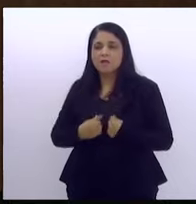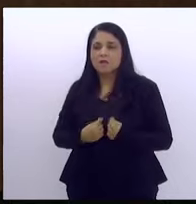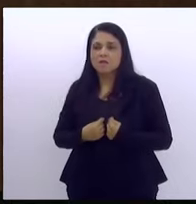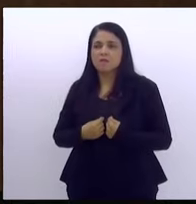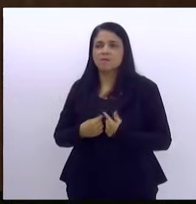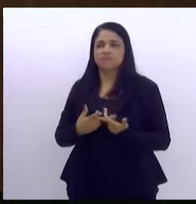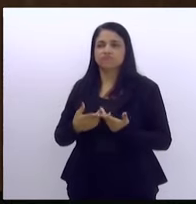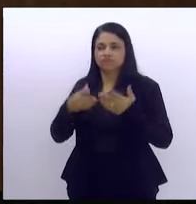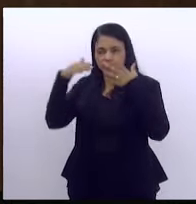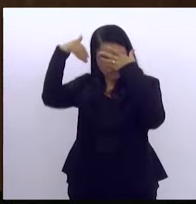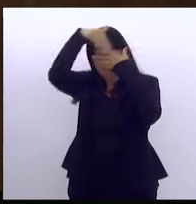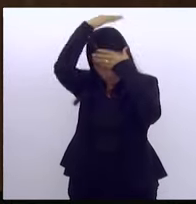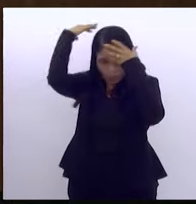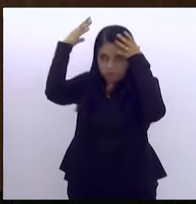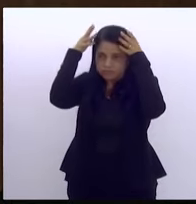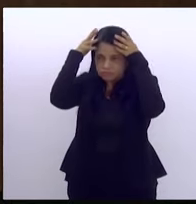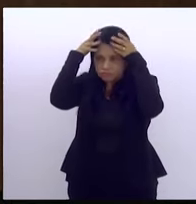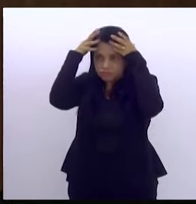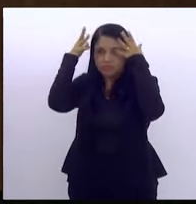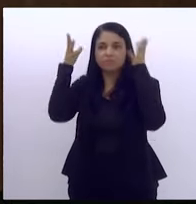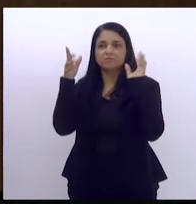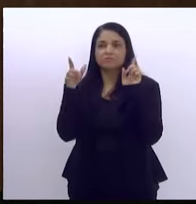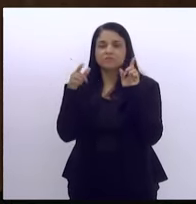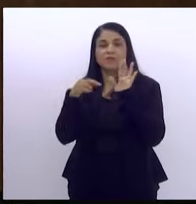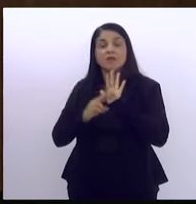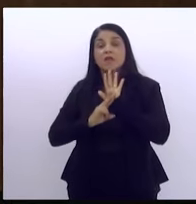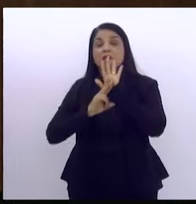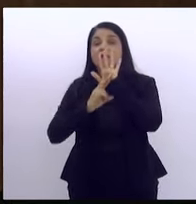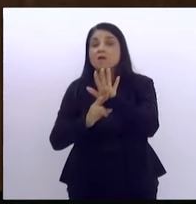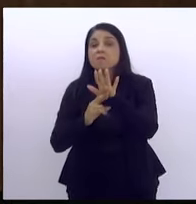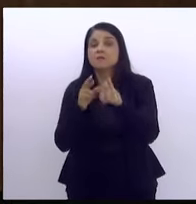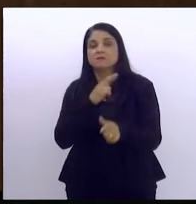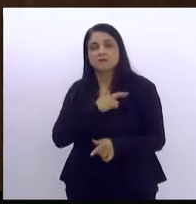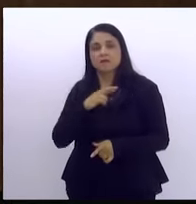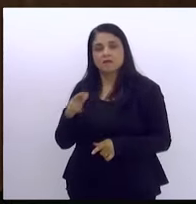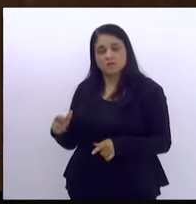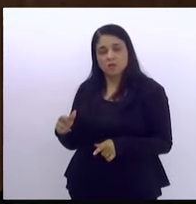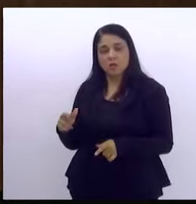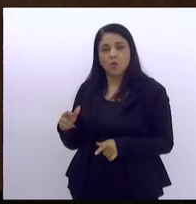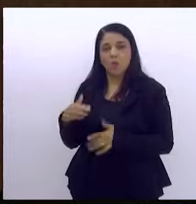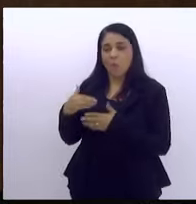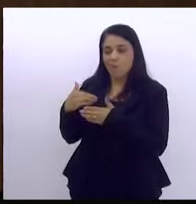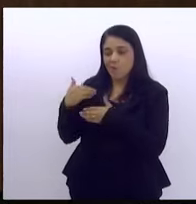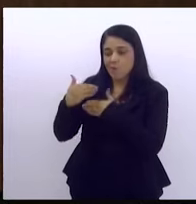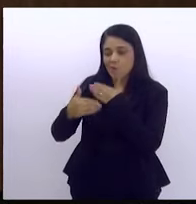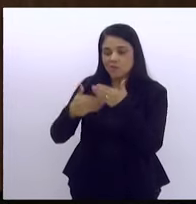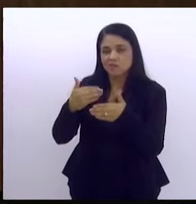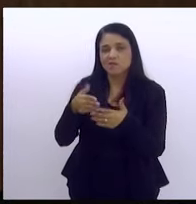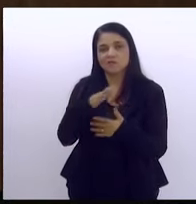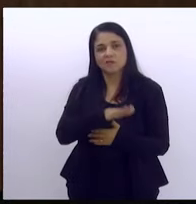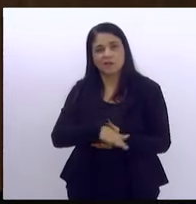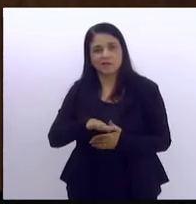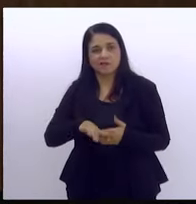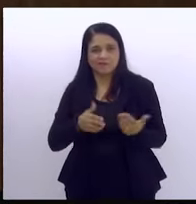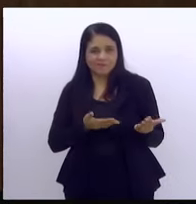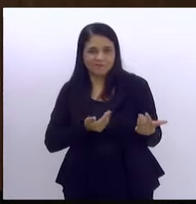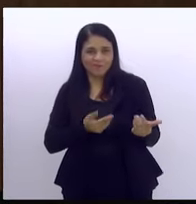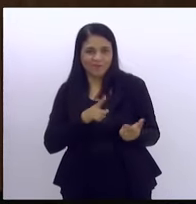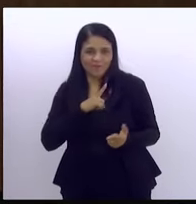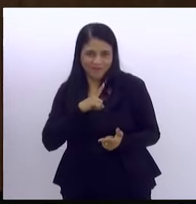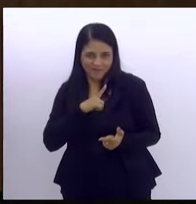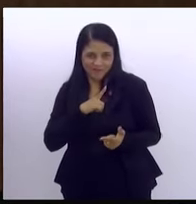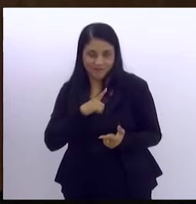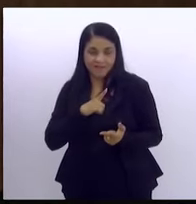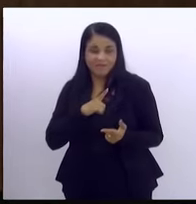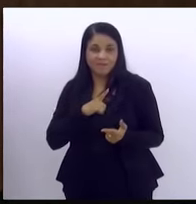um turbante, alguma coisa que representa a religião ou o processo que a criança e o jovem está passando é colocado